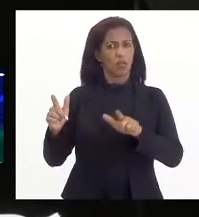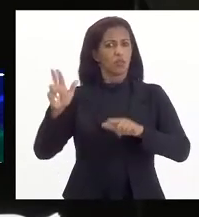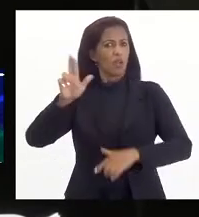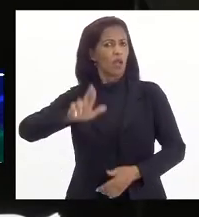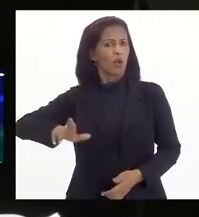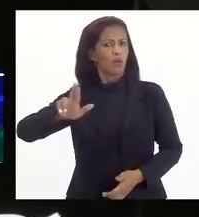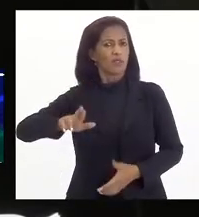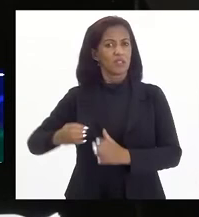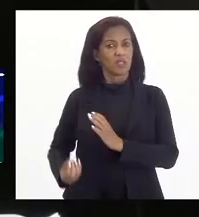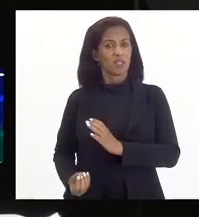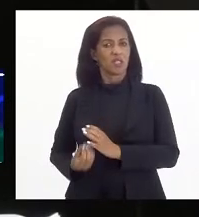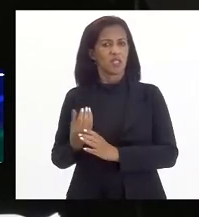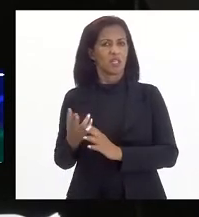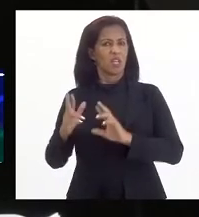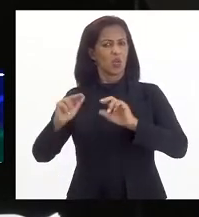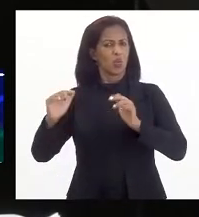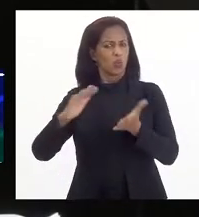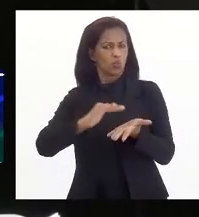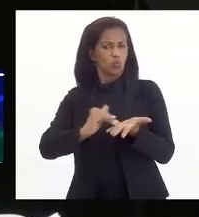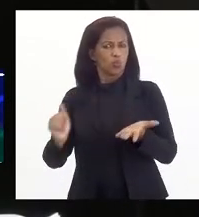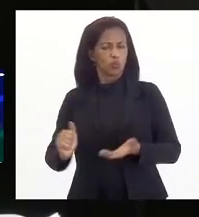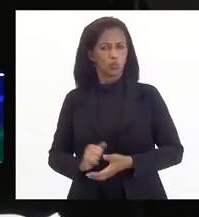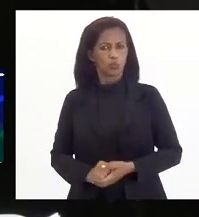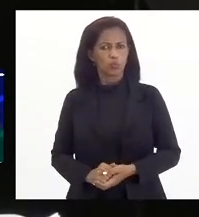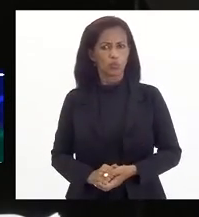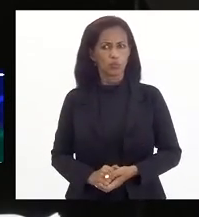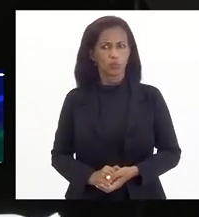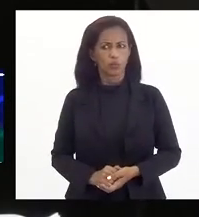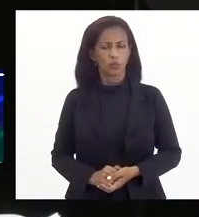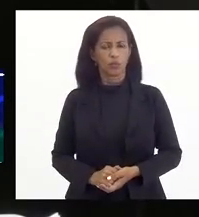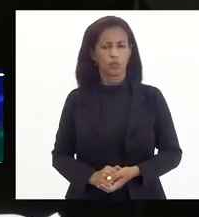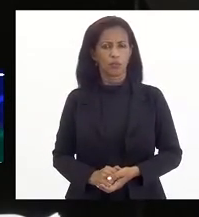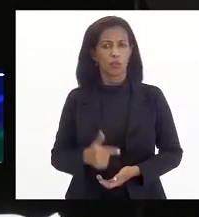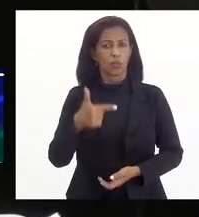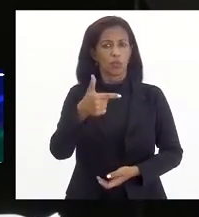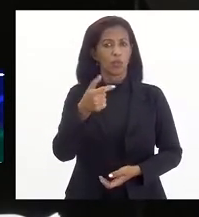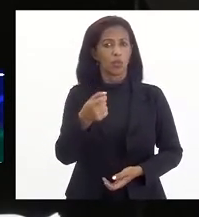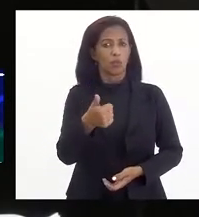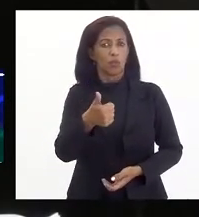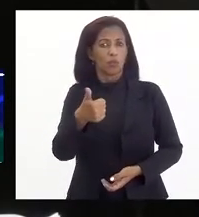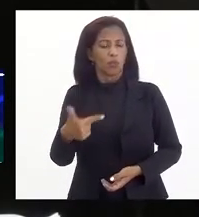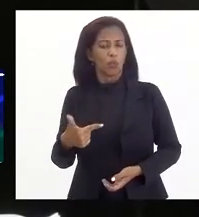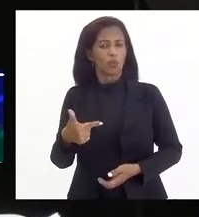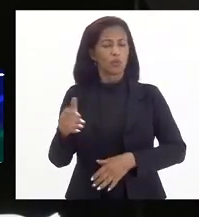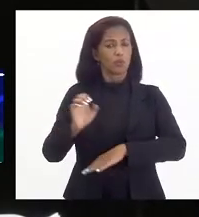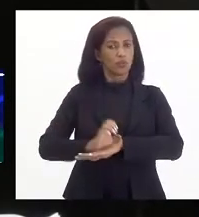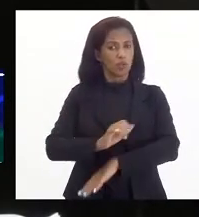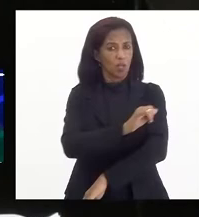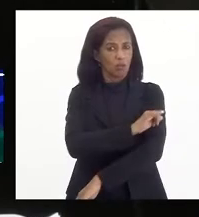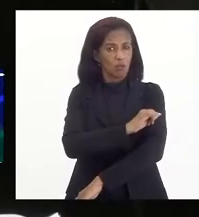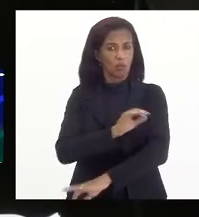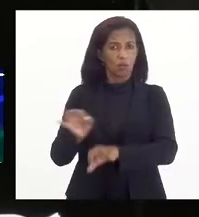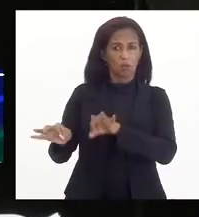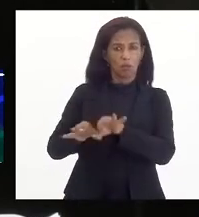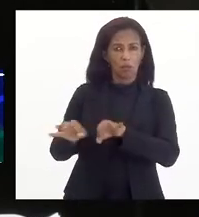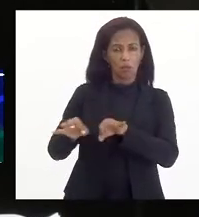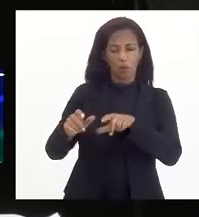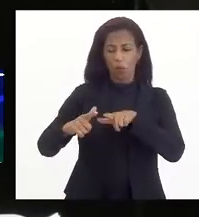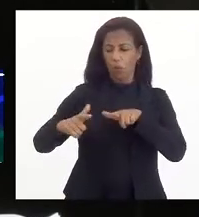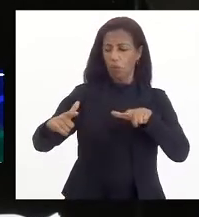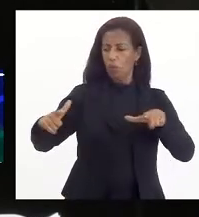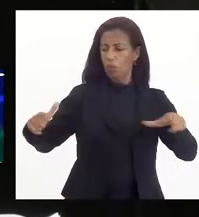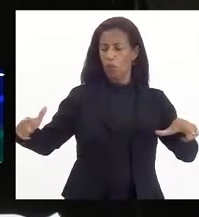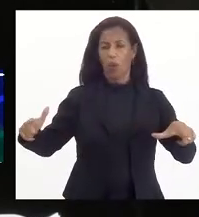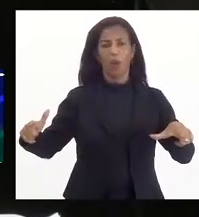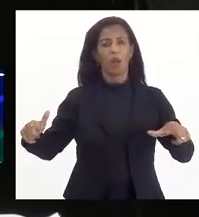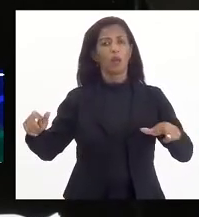universidade se cria jamais se extinguir e já em 2002 o começo está de Janeiro variações expansão